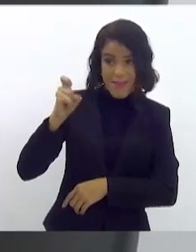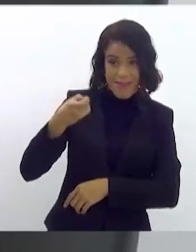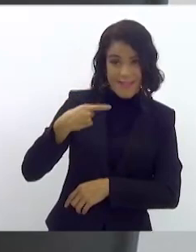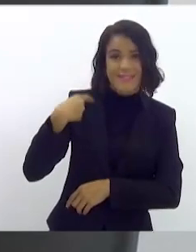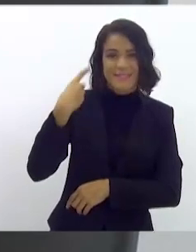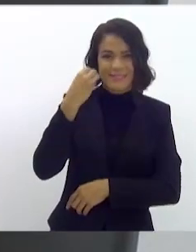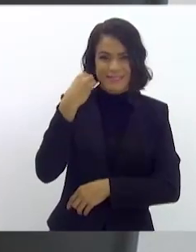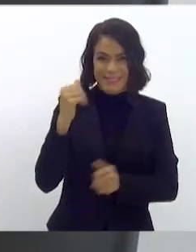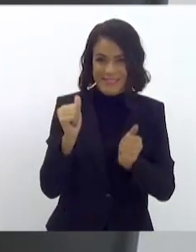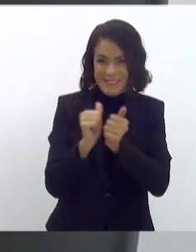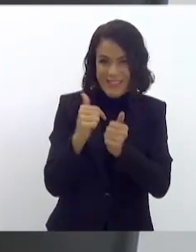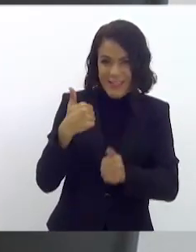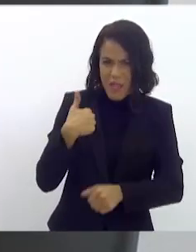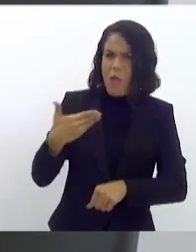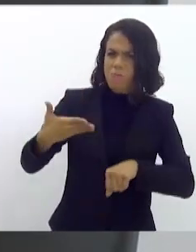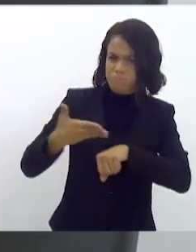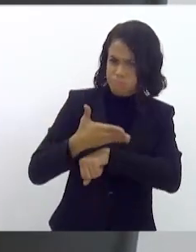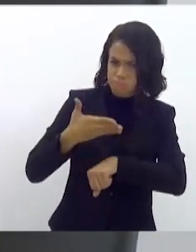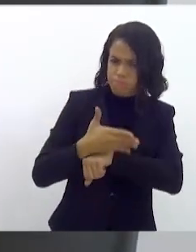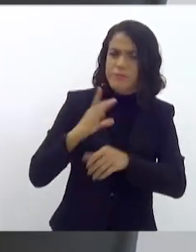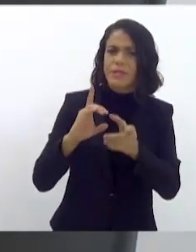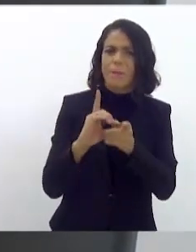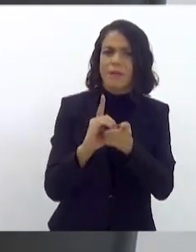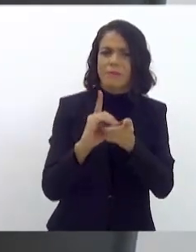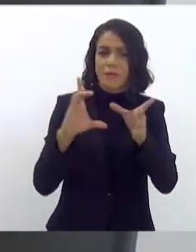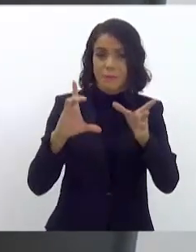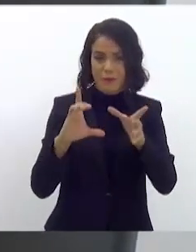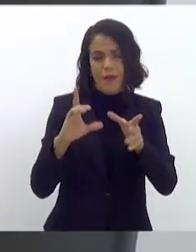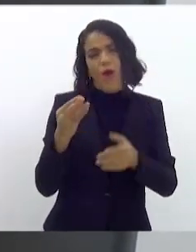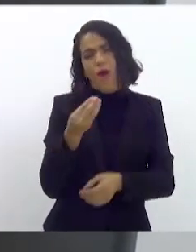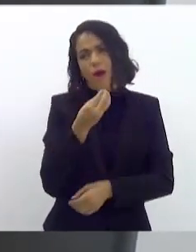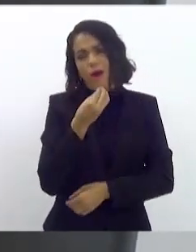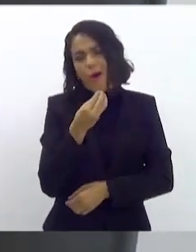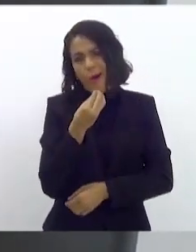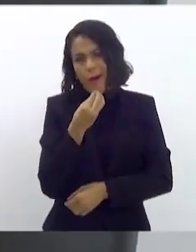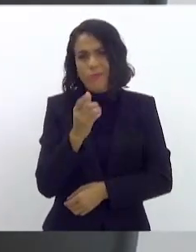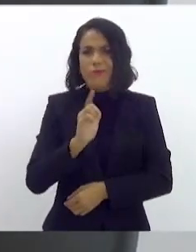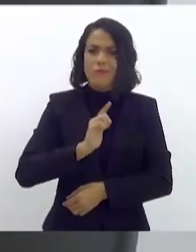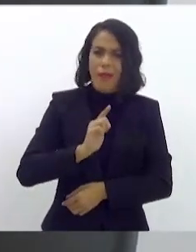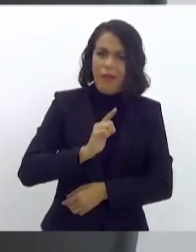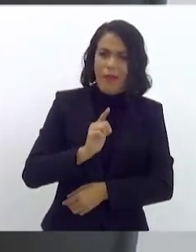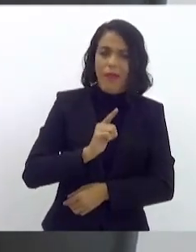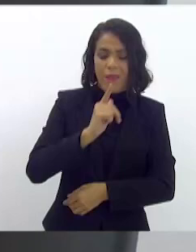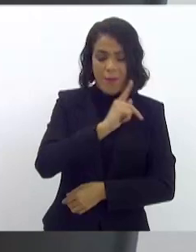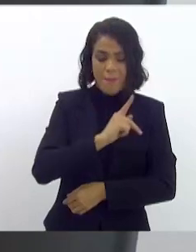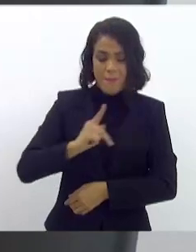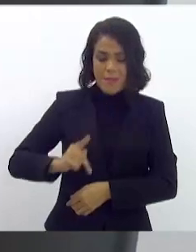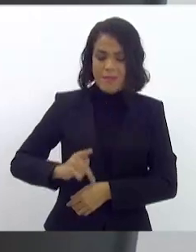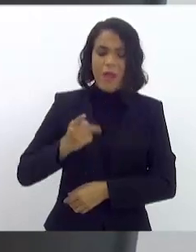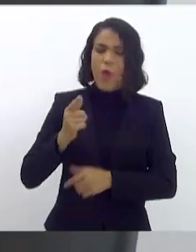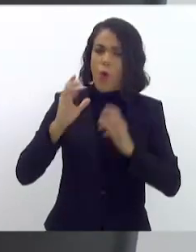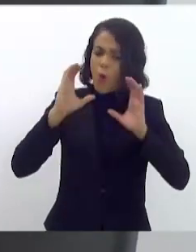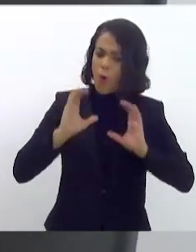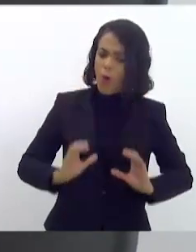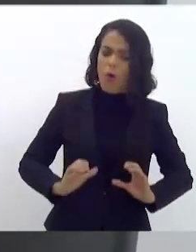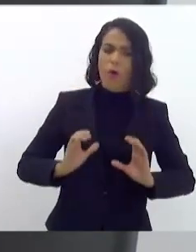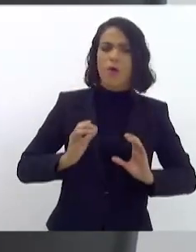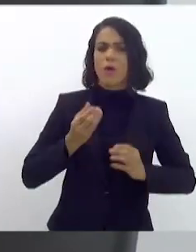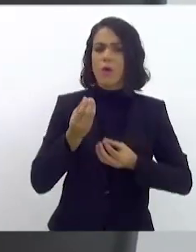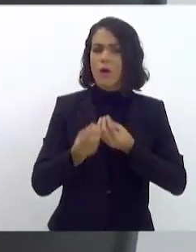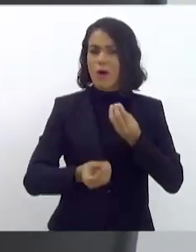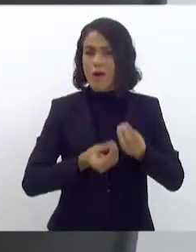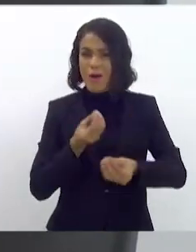condução é sempre participativa e democrática, né? Claro que a gente tem que, na condição de presidente, conduzir